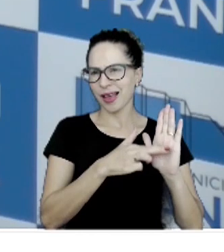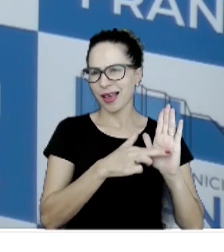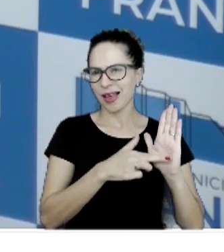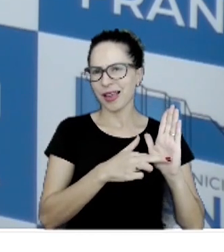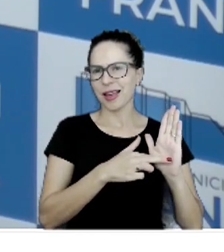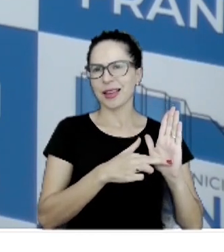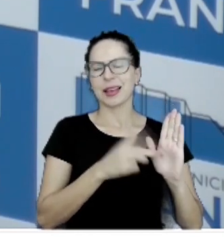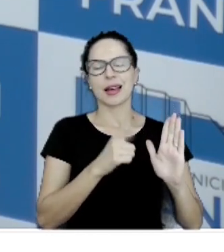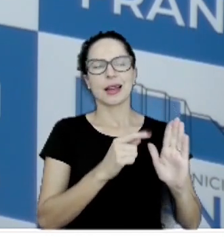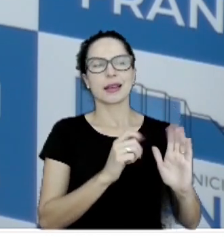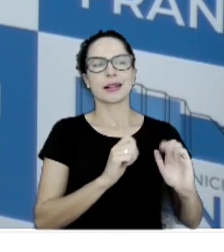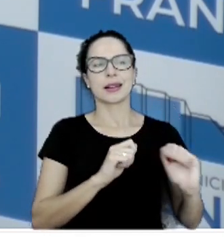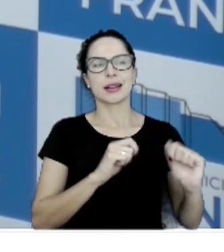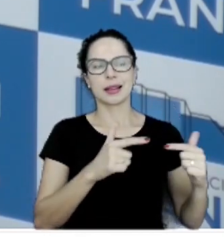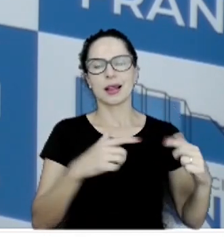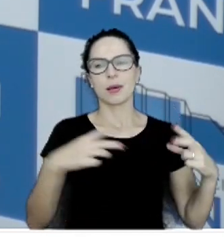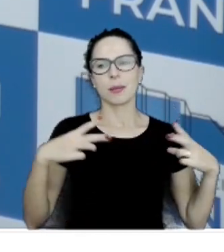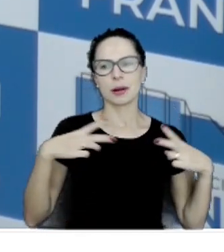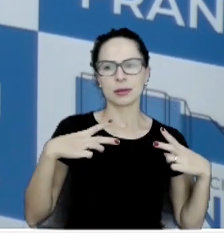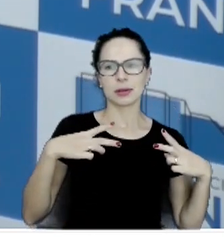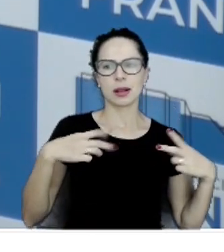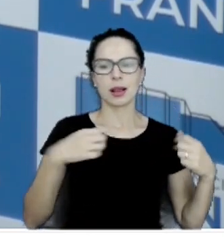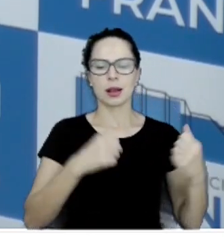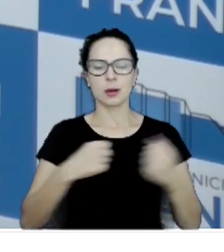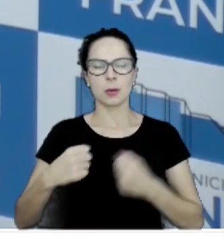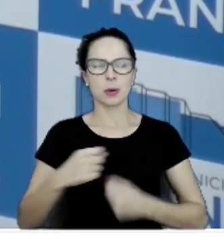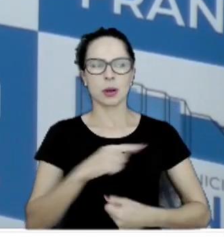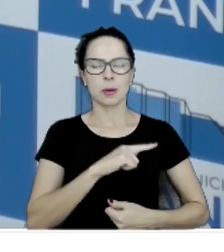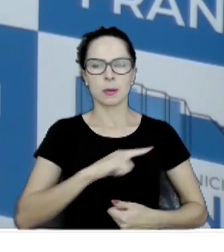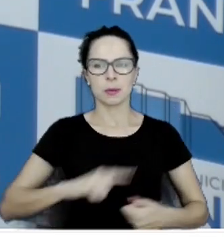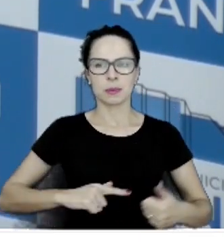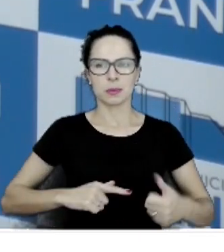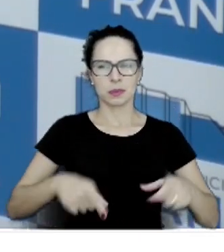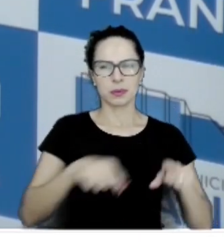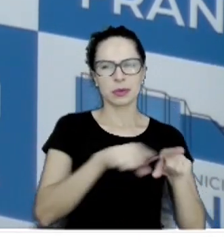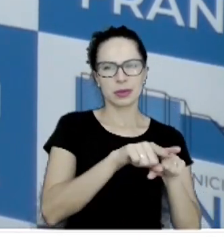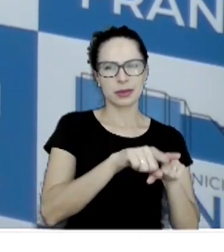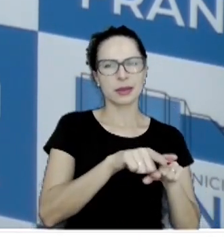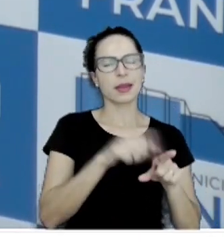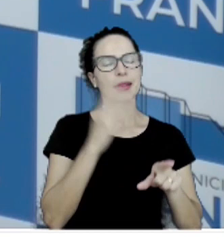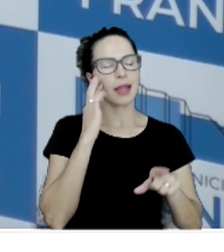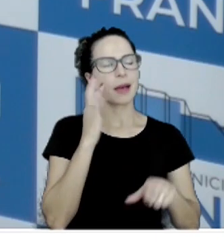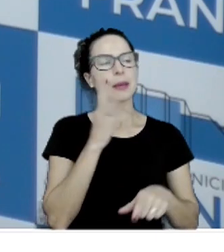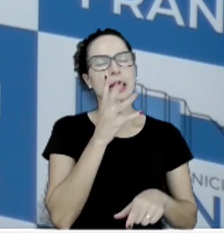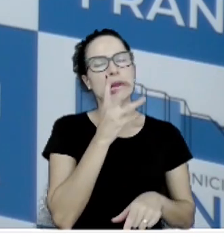iniciativa privada e o poder público, tem a característica da demora.